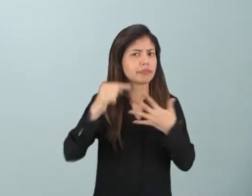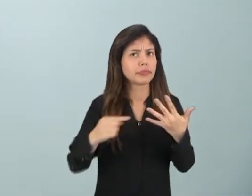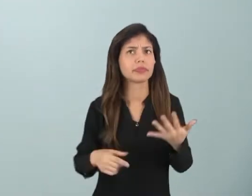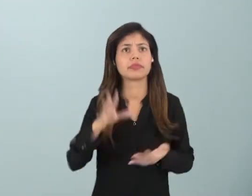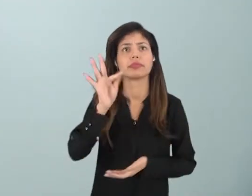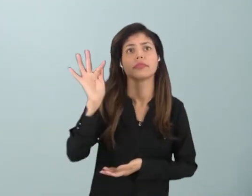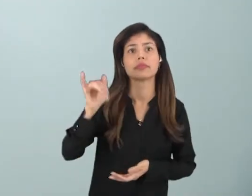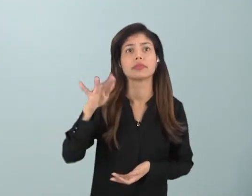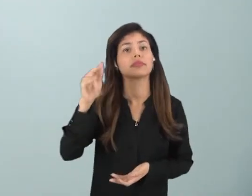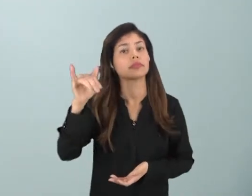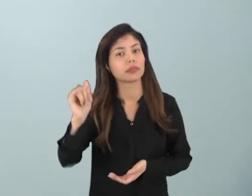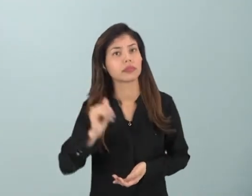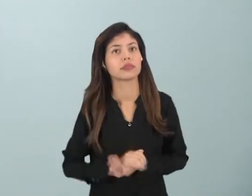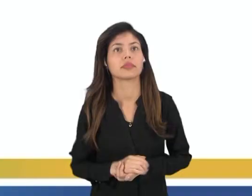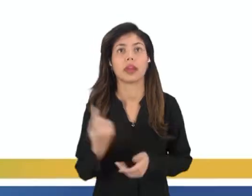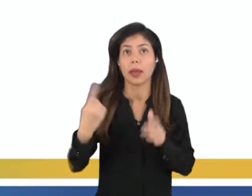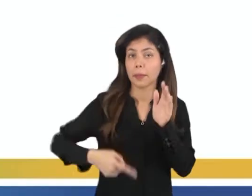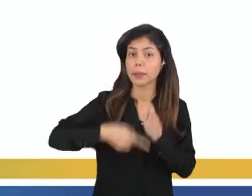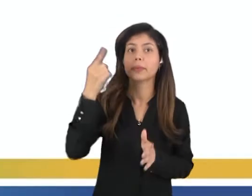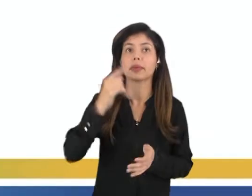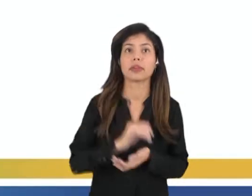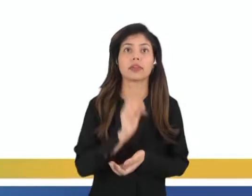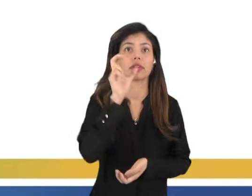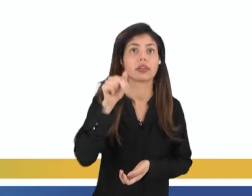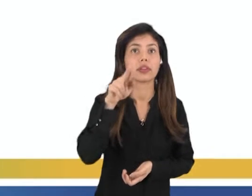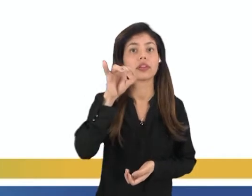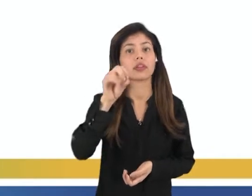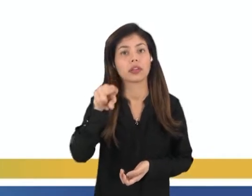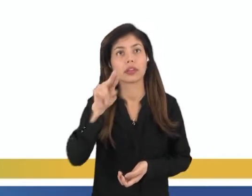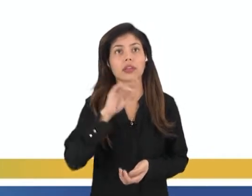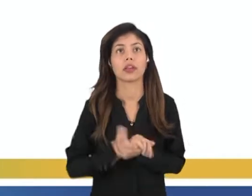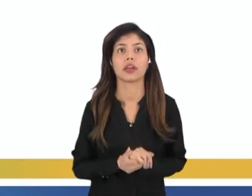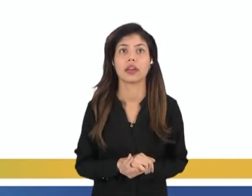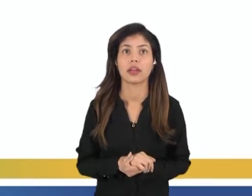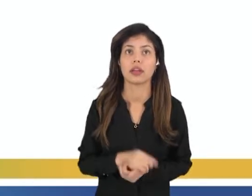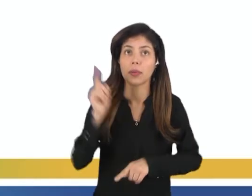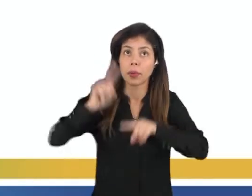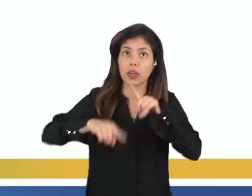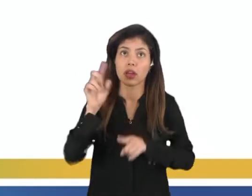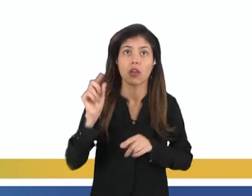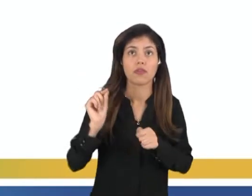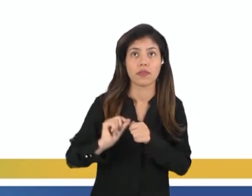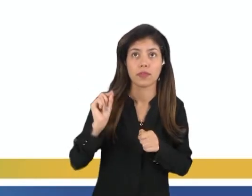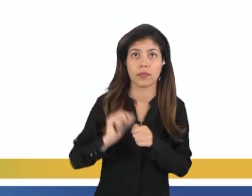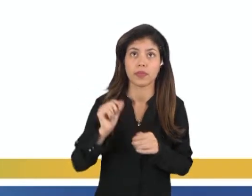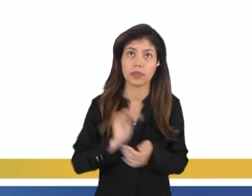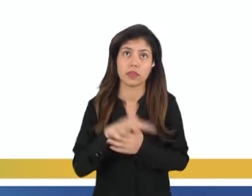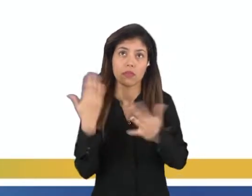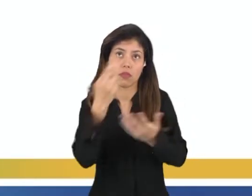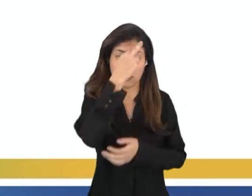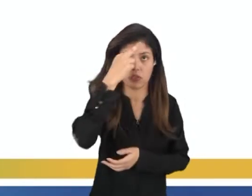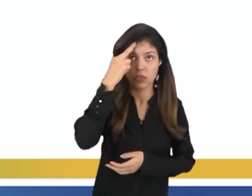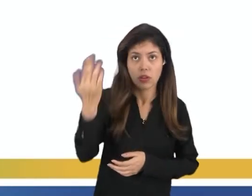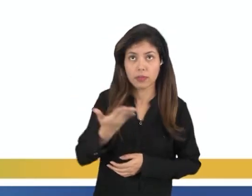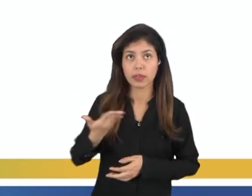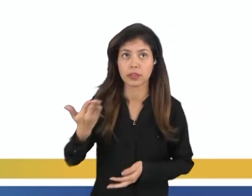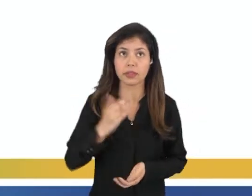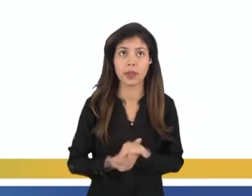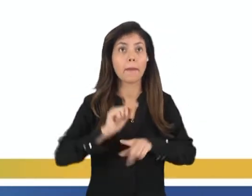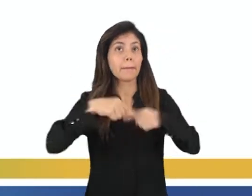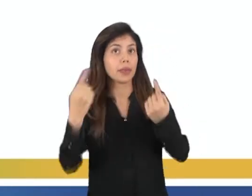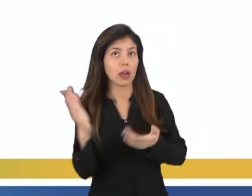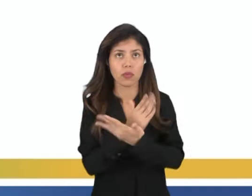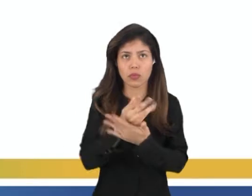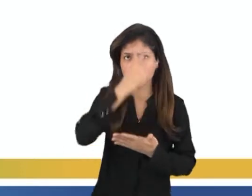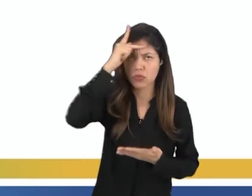de fanfic. A primeira é a canon. A canon é o material original no qual a história se baseia.